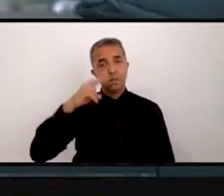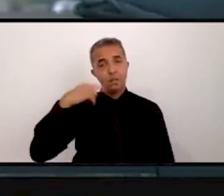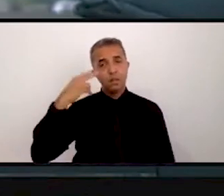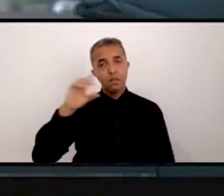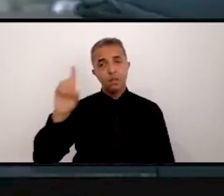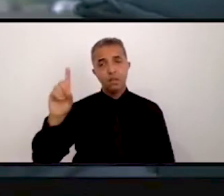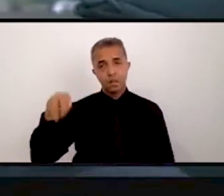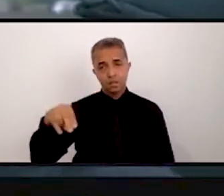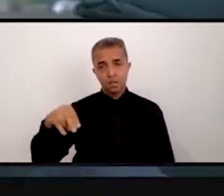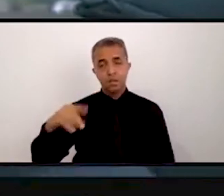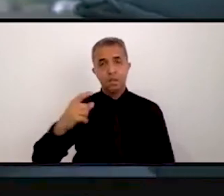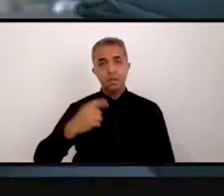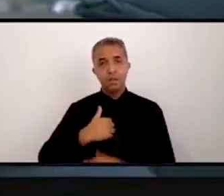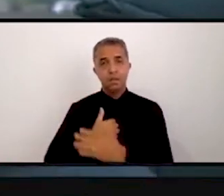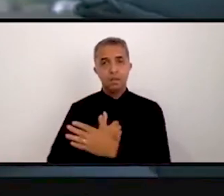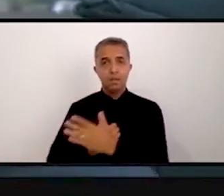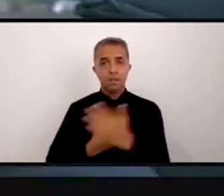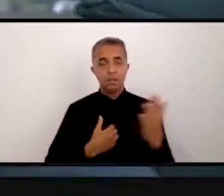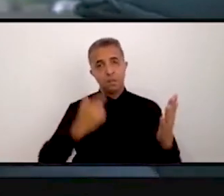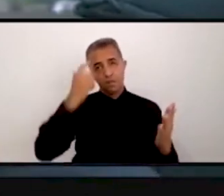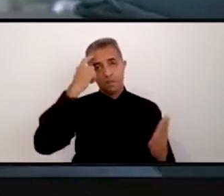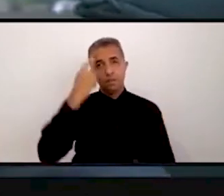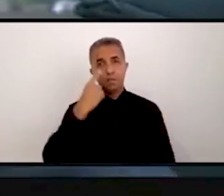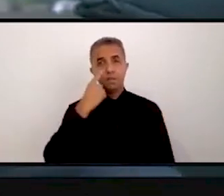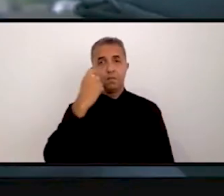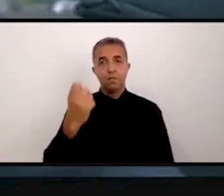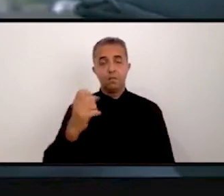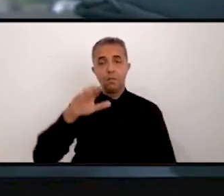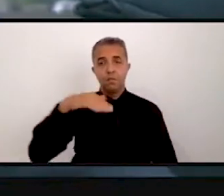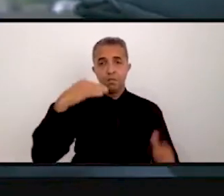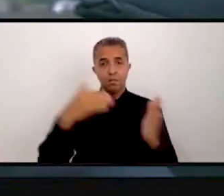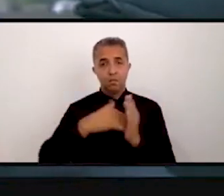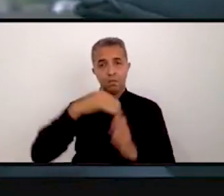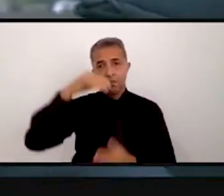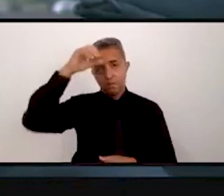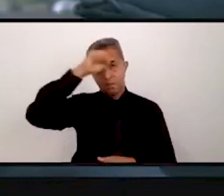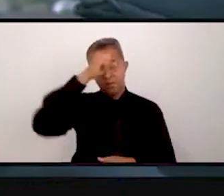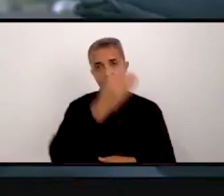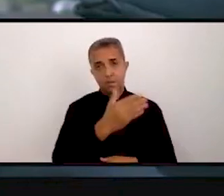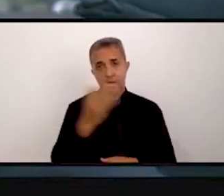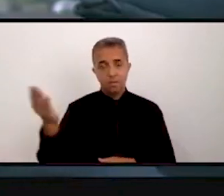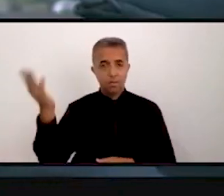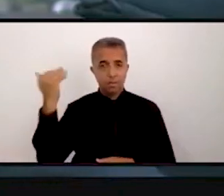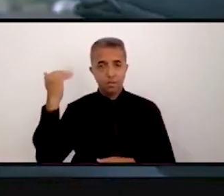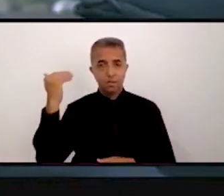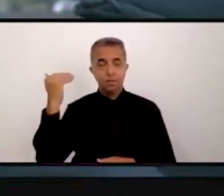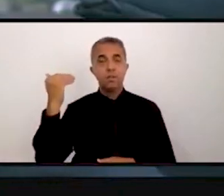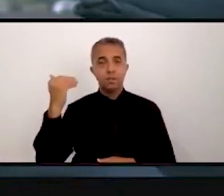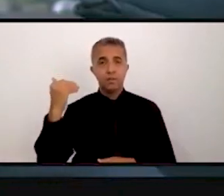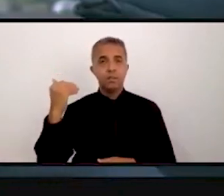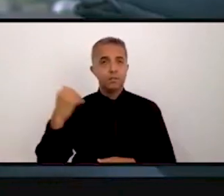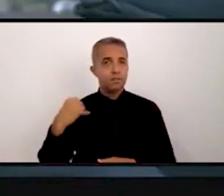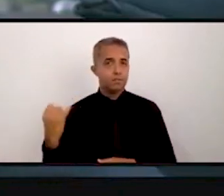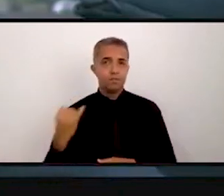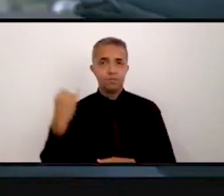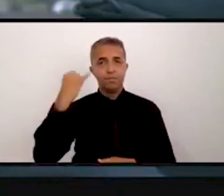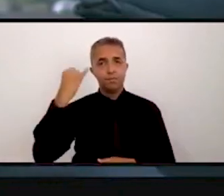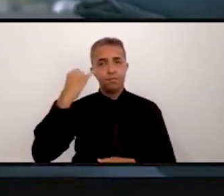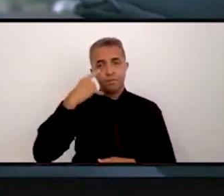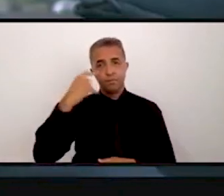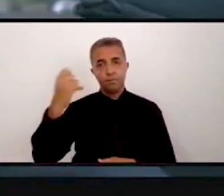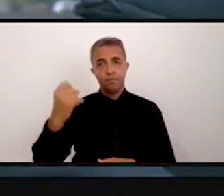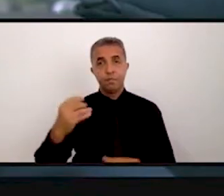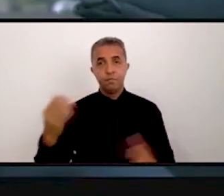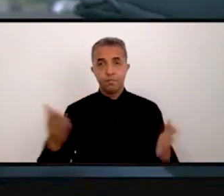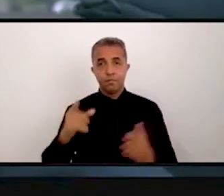achei muito interessante tudo que nós aprendemos ali durante aquela manhã. E agora ela traz esse curso